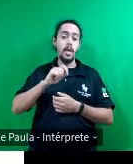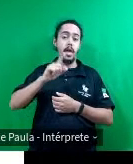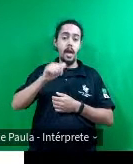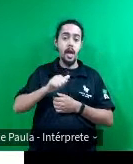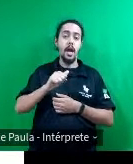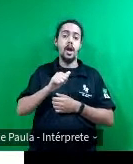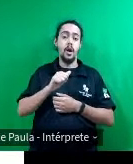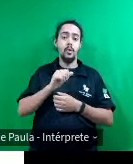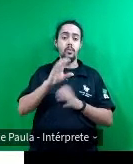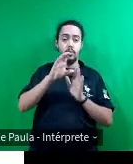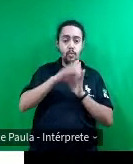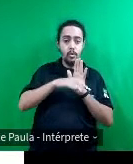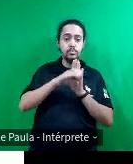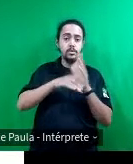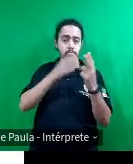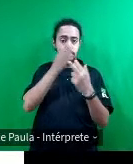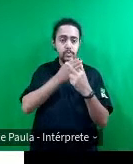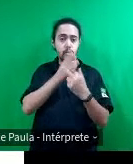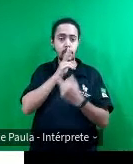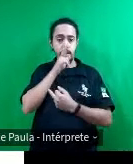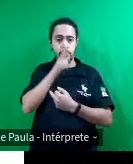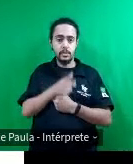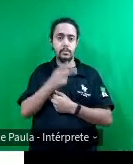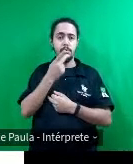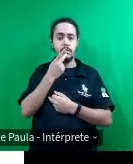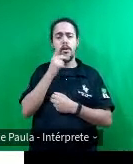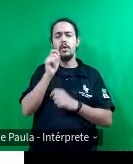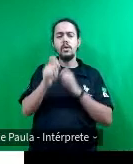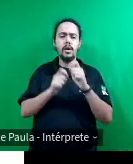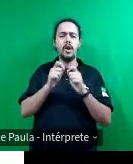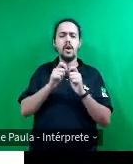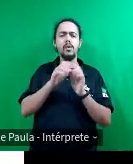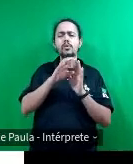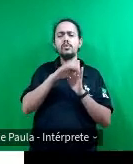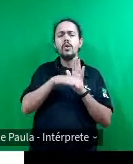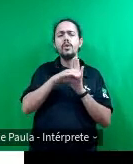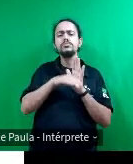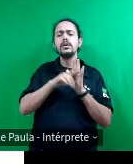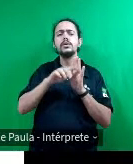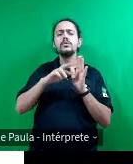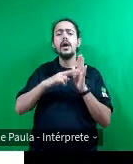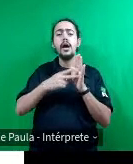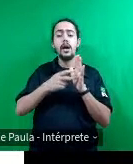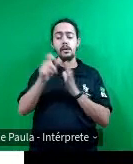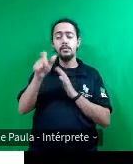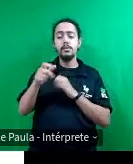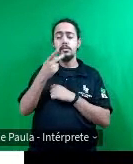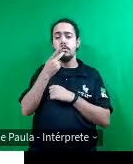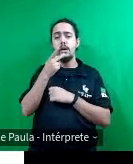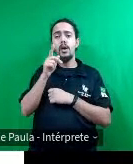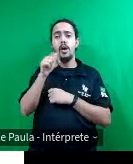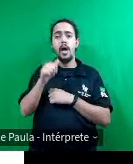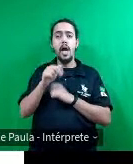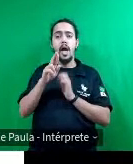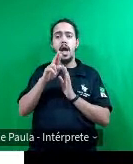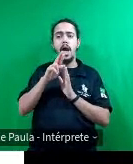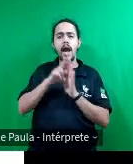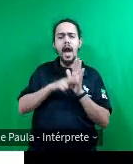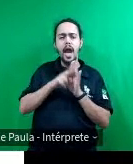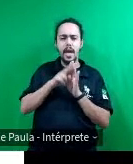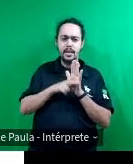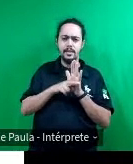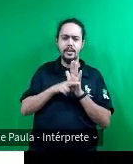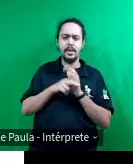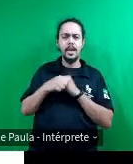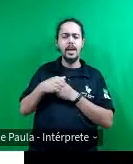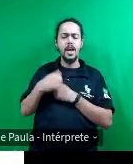de tensão? Eu tirei aqui um conceito, onde o autor definiu como uma regra, eu prefiro chamar de